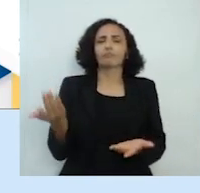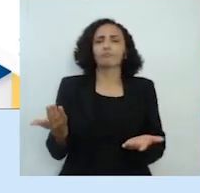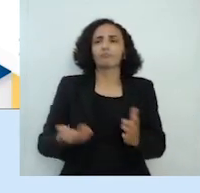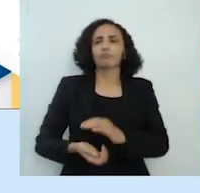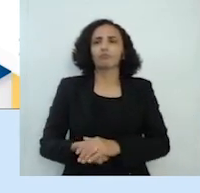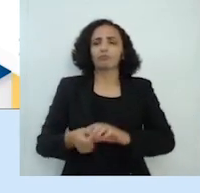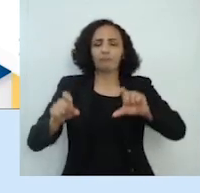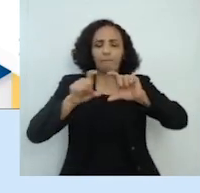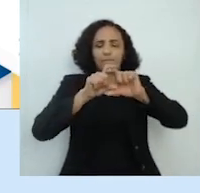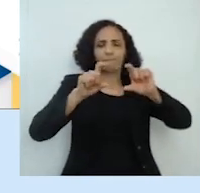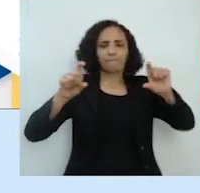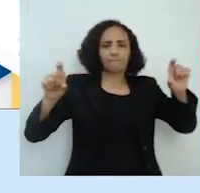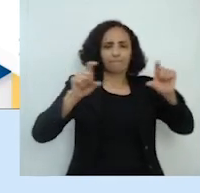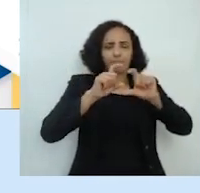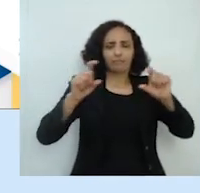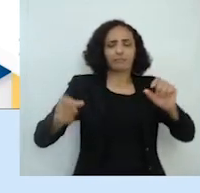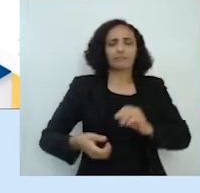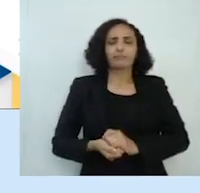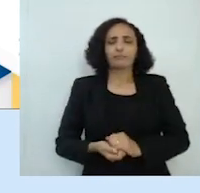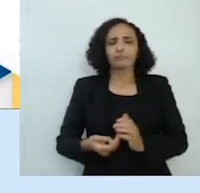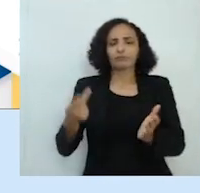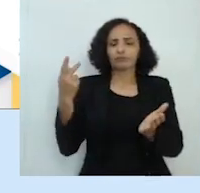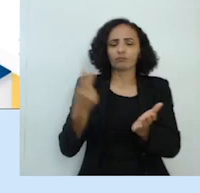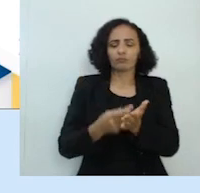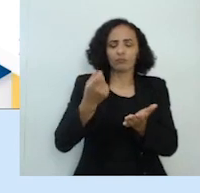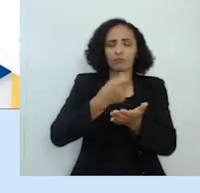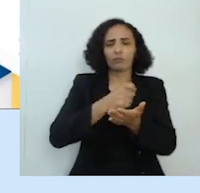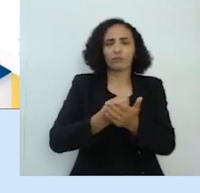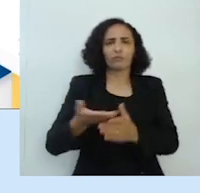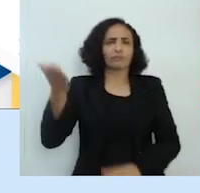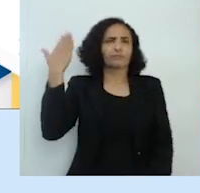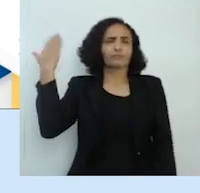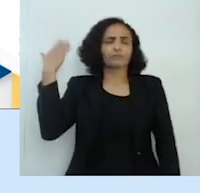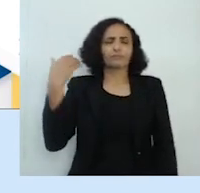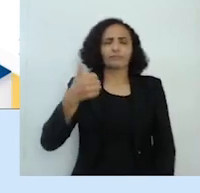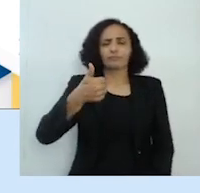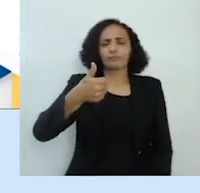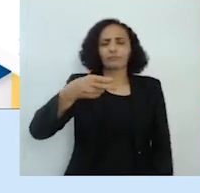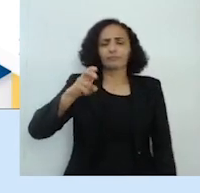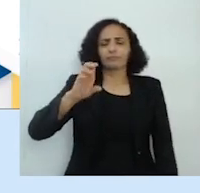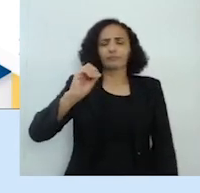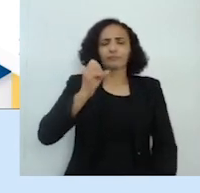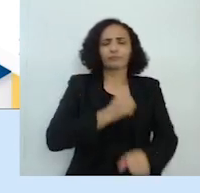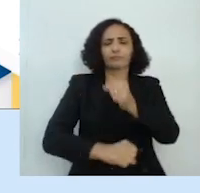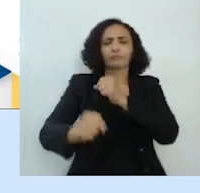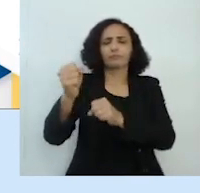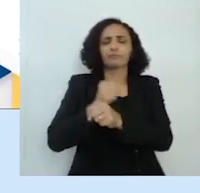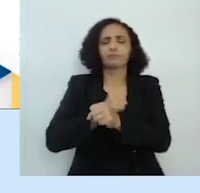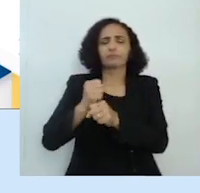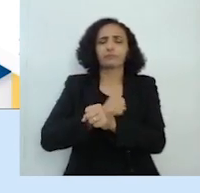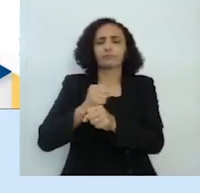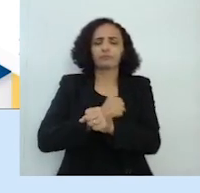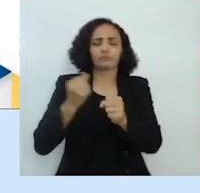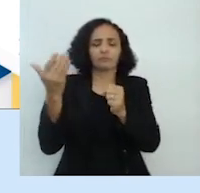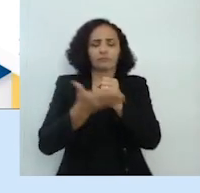de Manifesto Comunista, escrito há 150 anos, estão expressos alguns fundamentos do